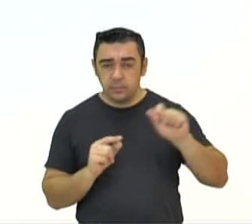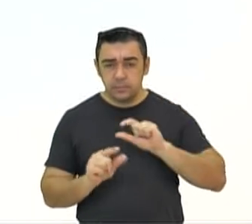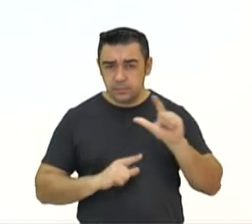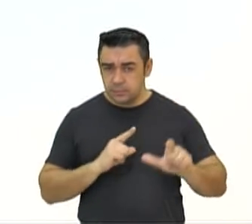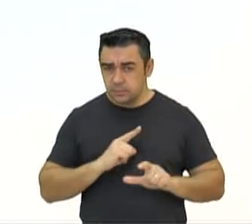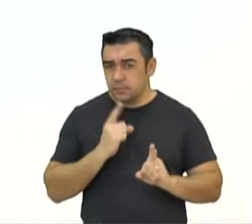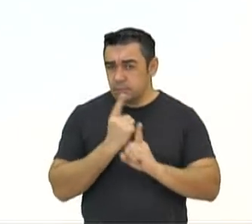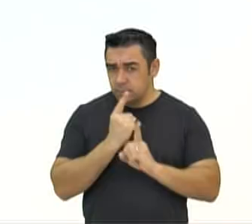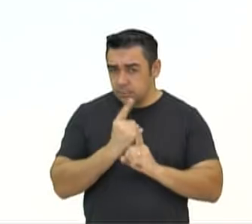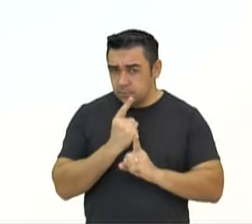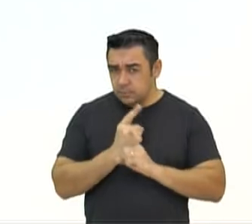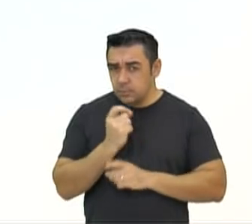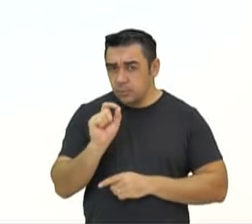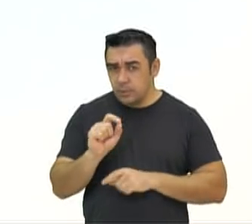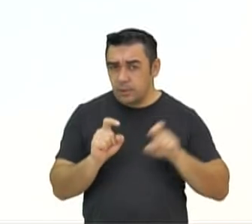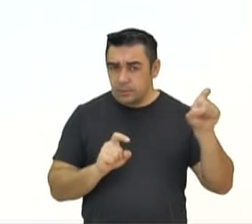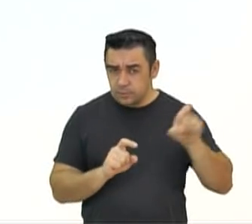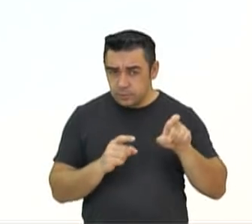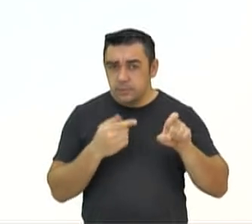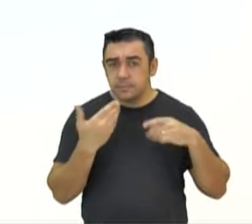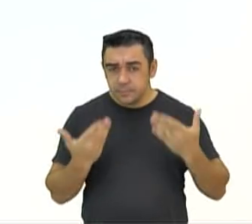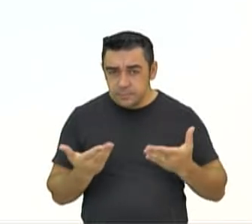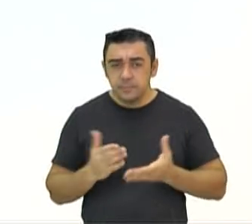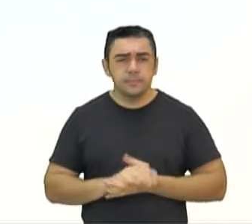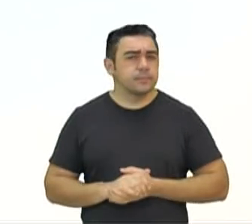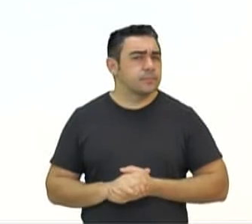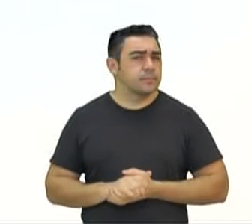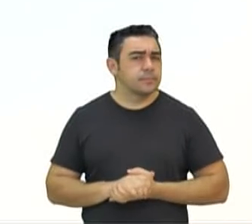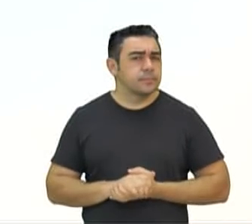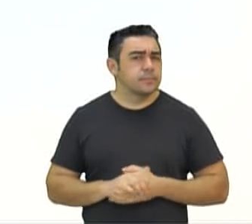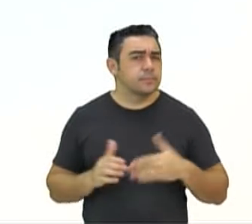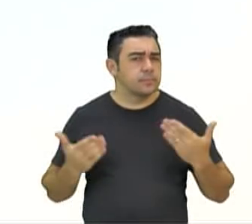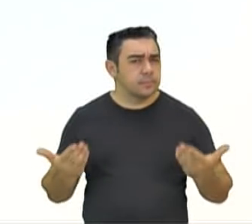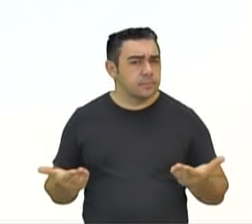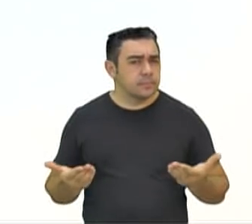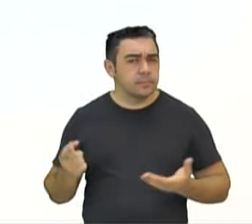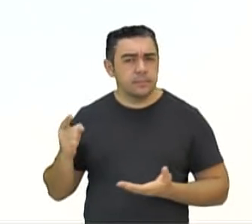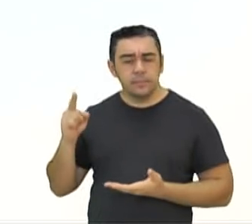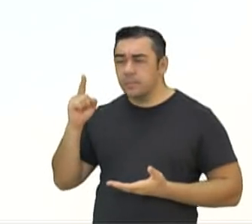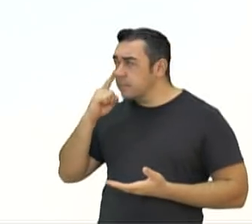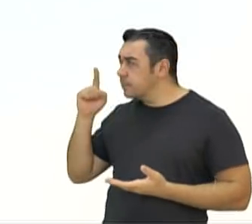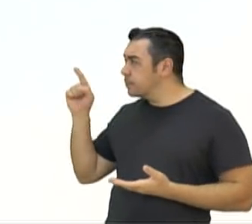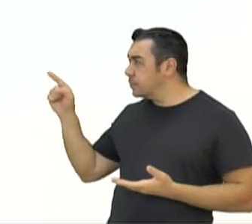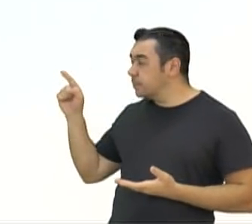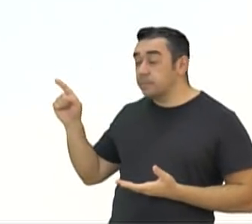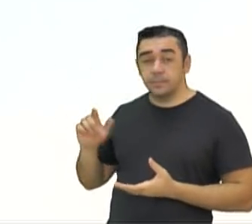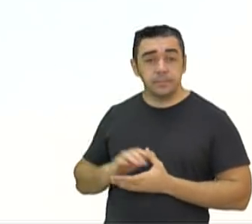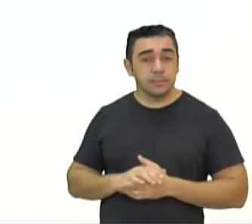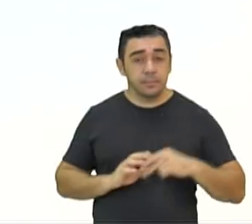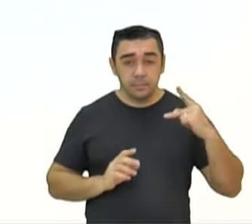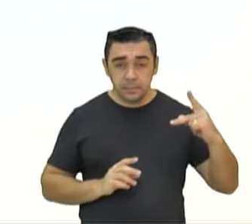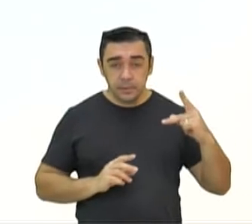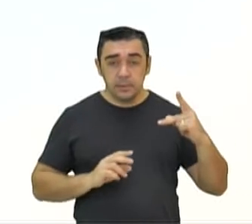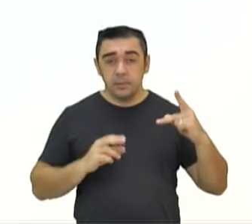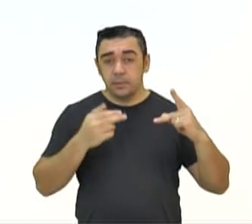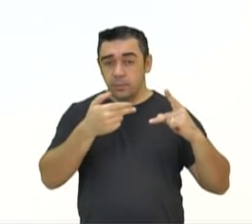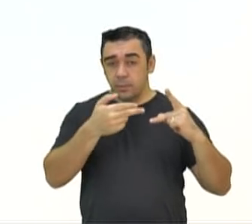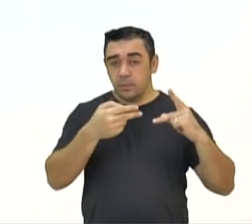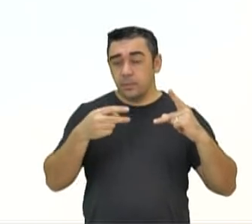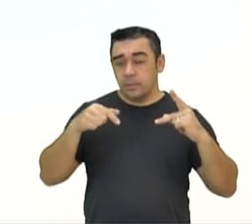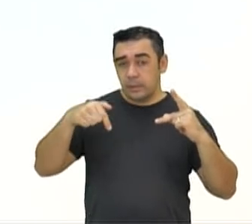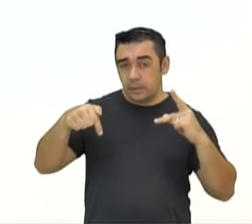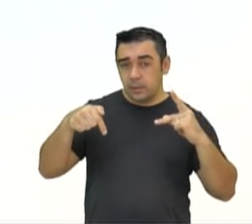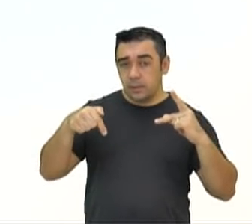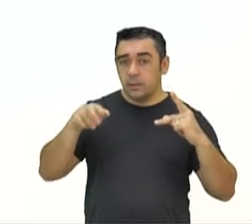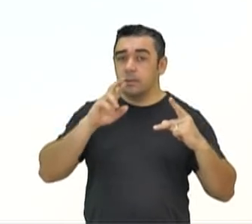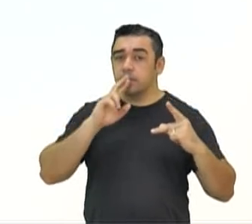temos que descobrir o nosso valor de x, não é mesmo? Então, aqui, quando P é igual a Q, vai nos